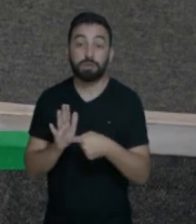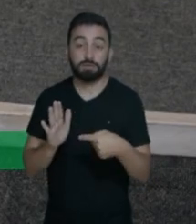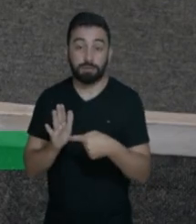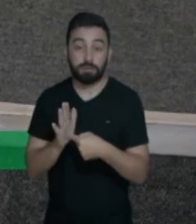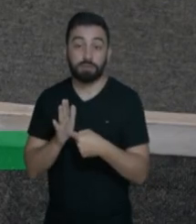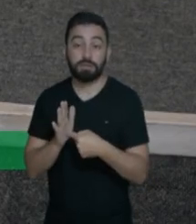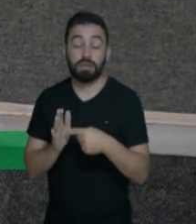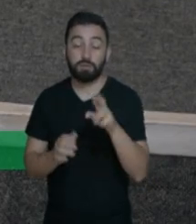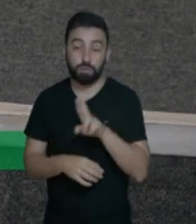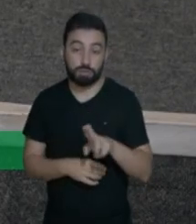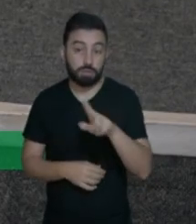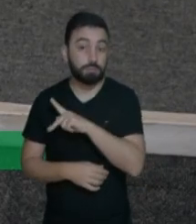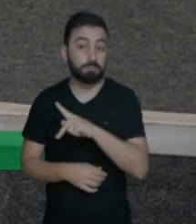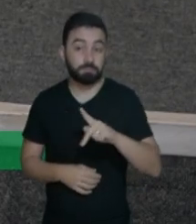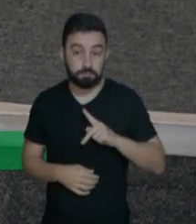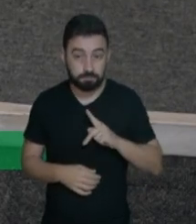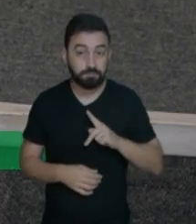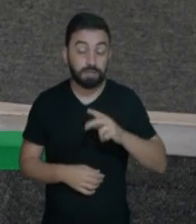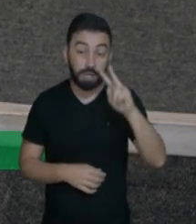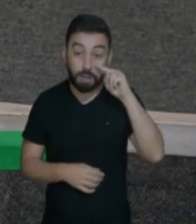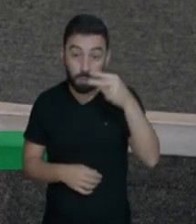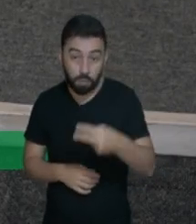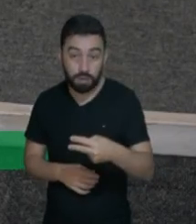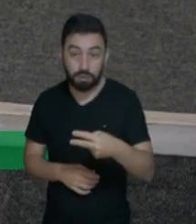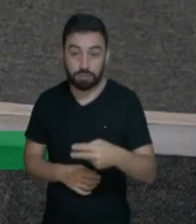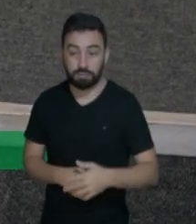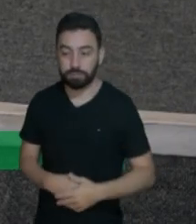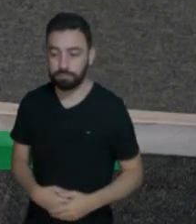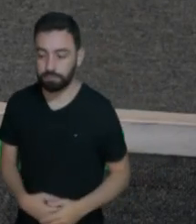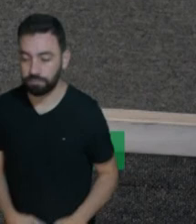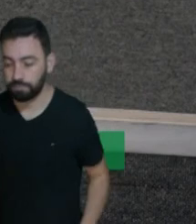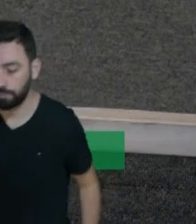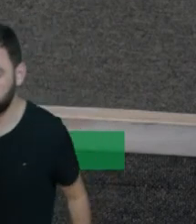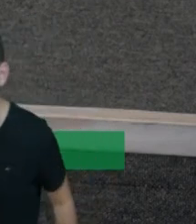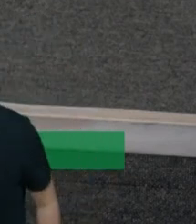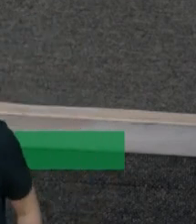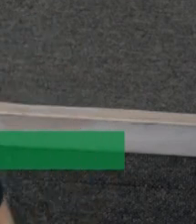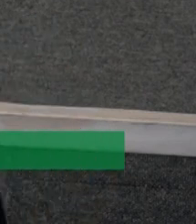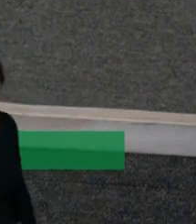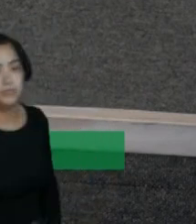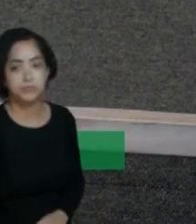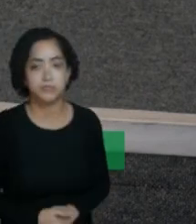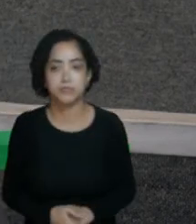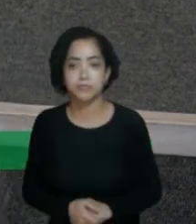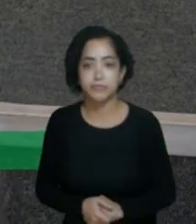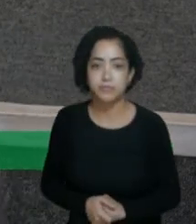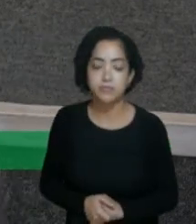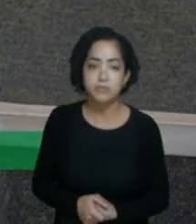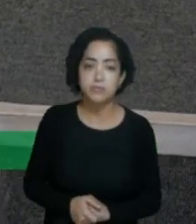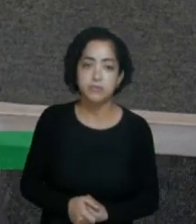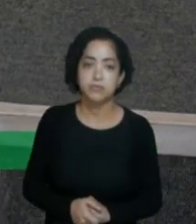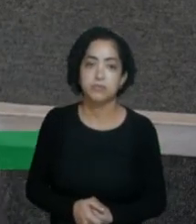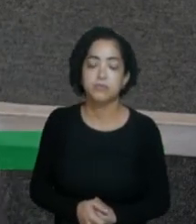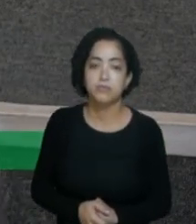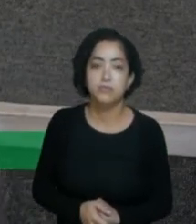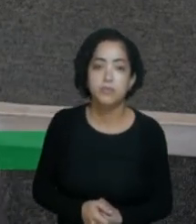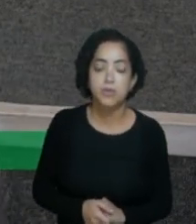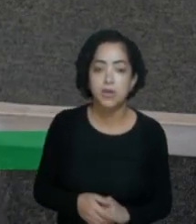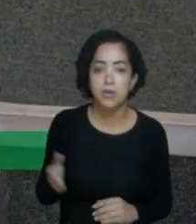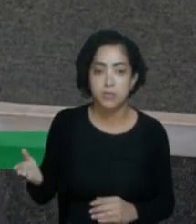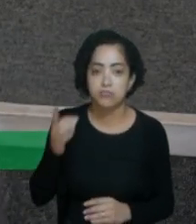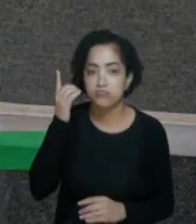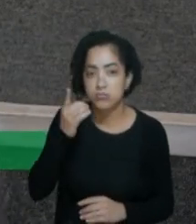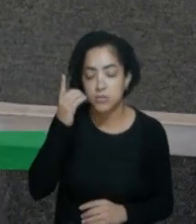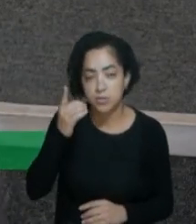utilidade pública ou na verdade reconhece legalmente o tombo da polenta como um patrimônio cultural Catarinense na justificação nosso querido do colega